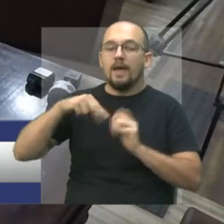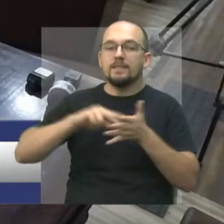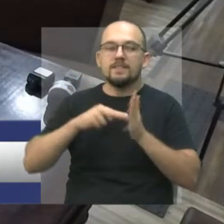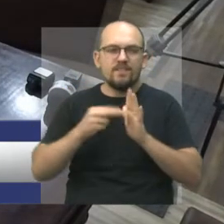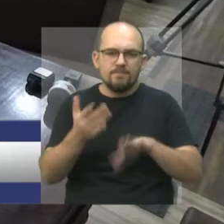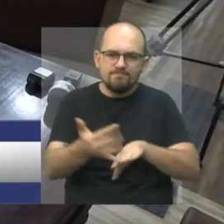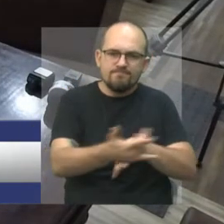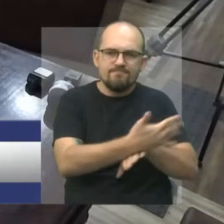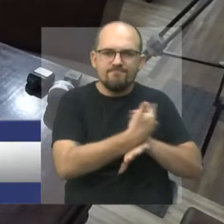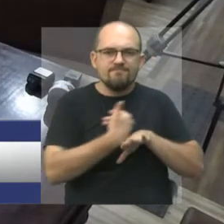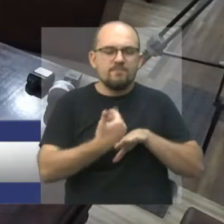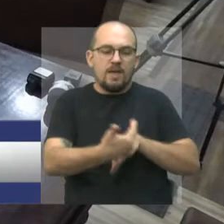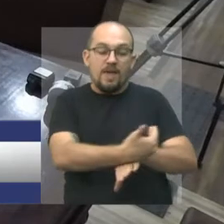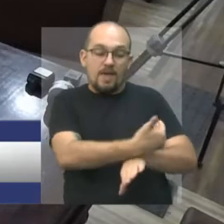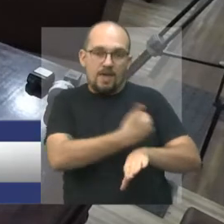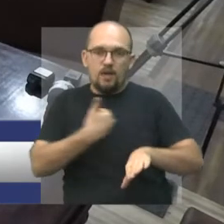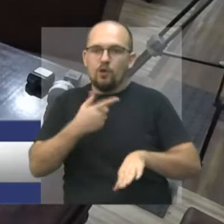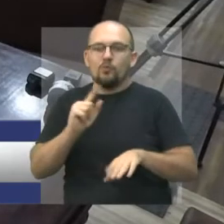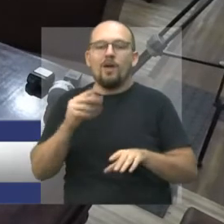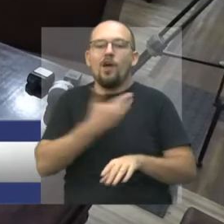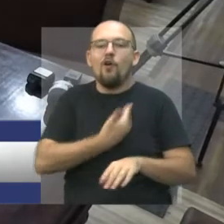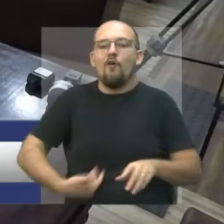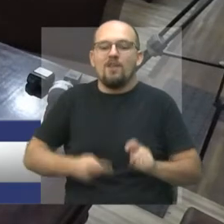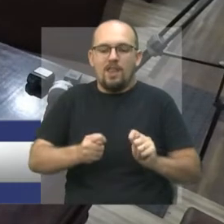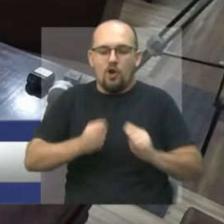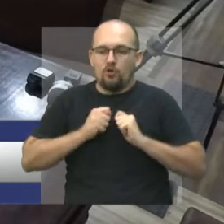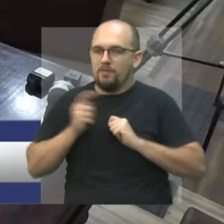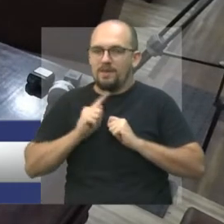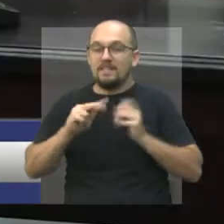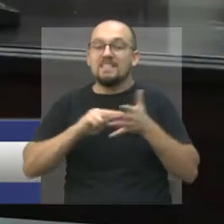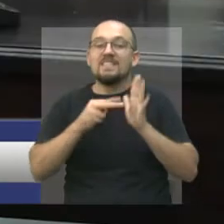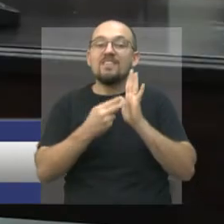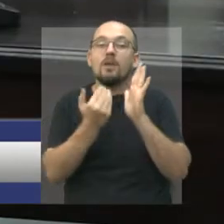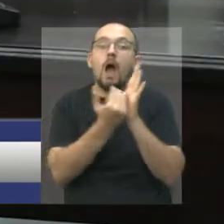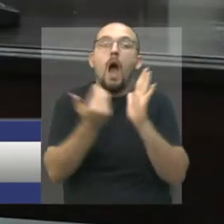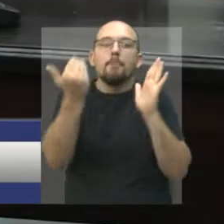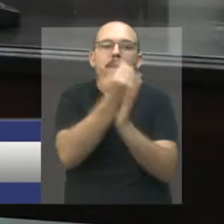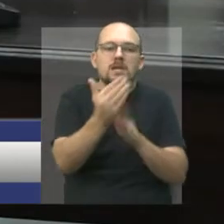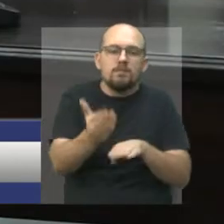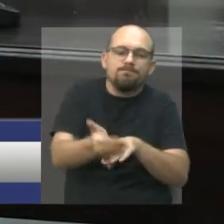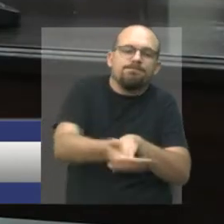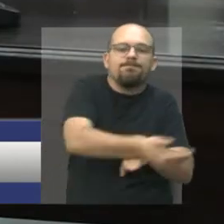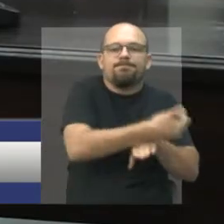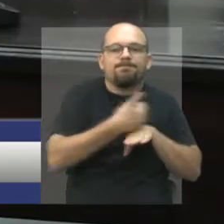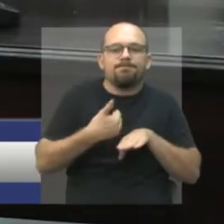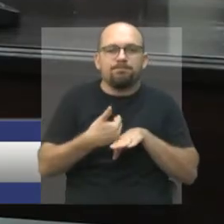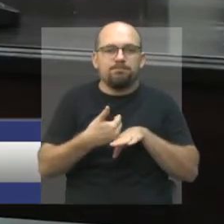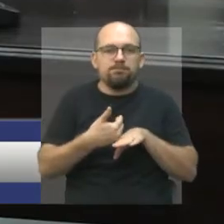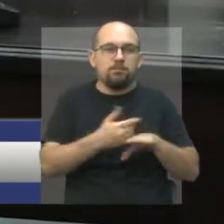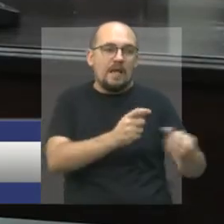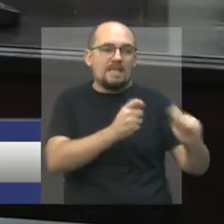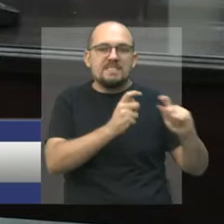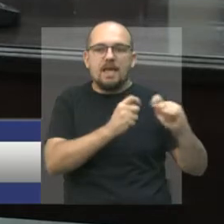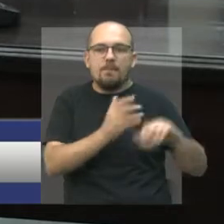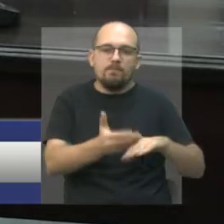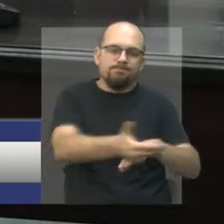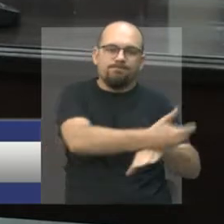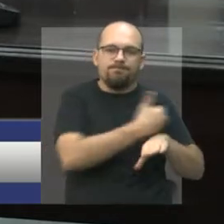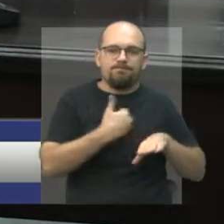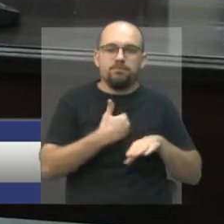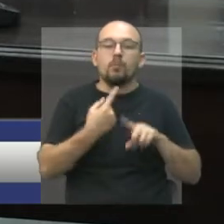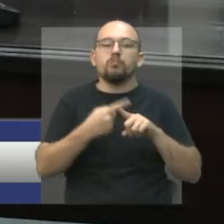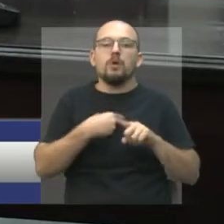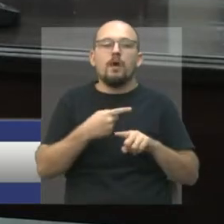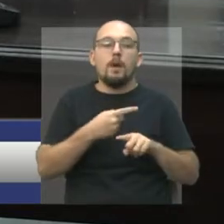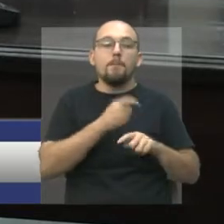milhões não é que o governo está economizando, está recebendo além do previsto, está recebendo em excesso, quem está pagando